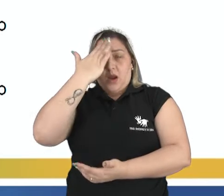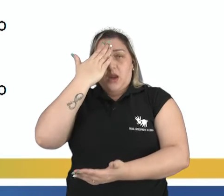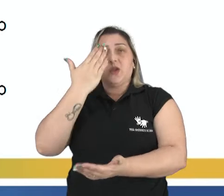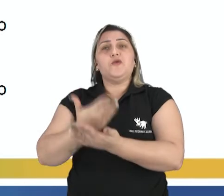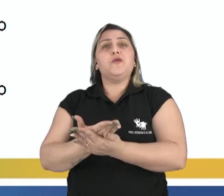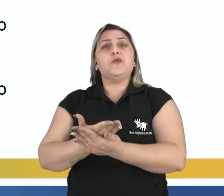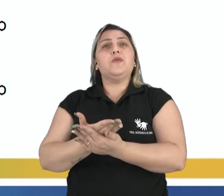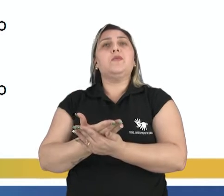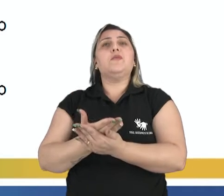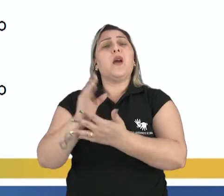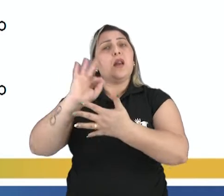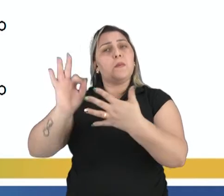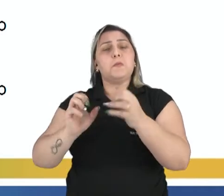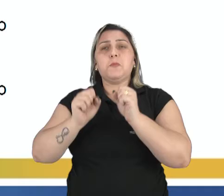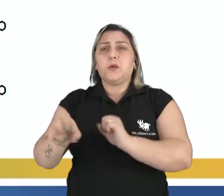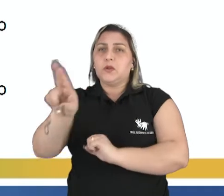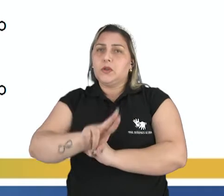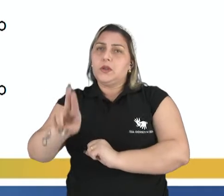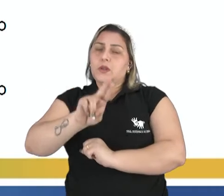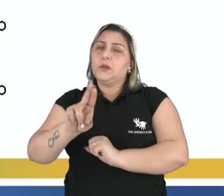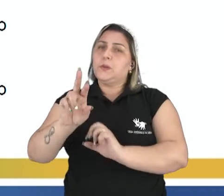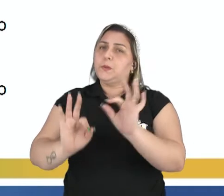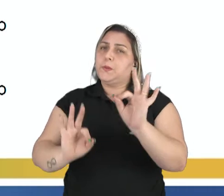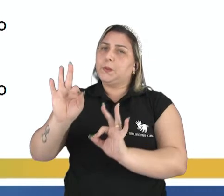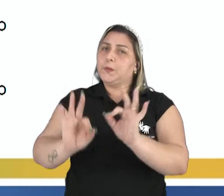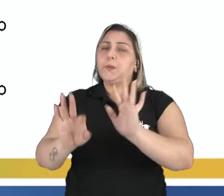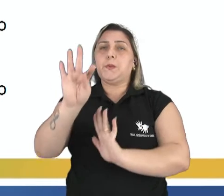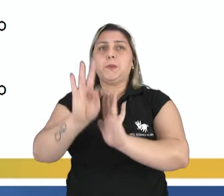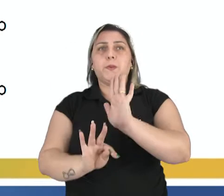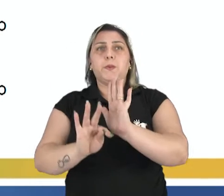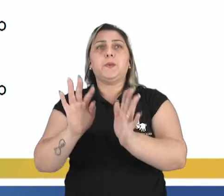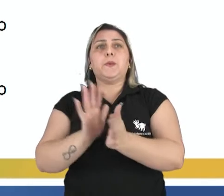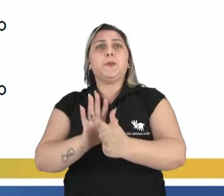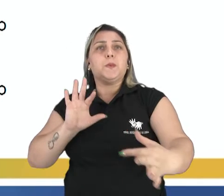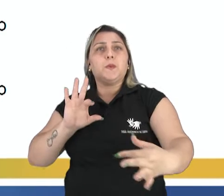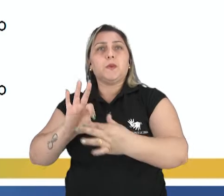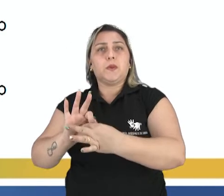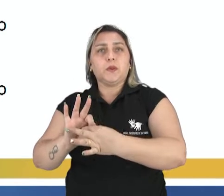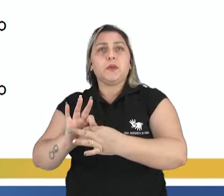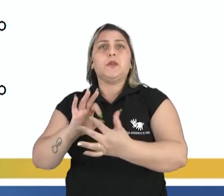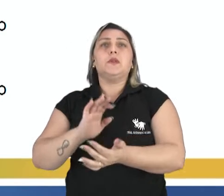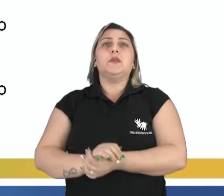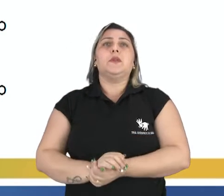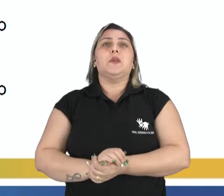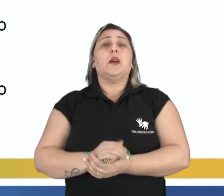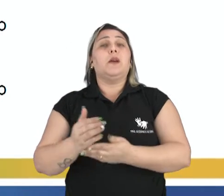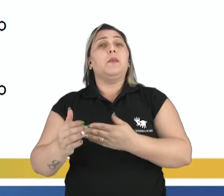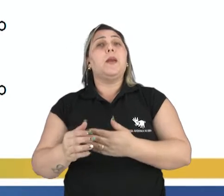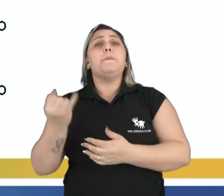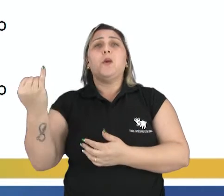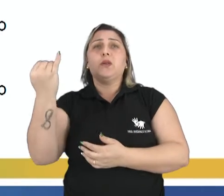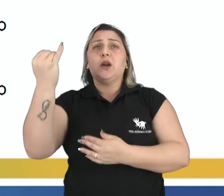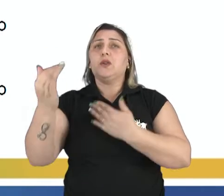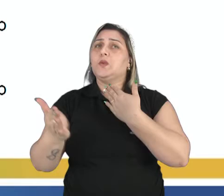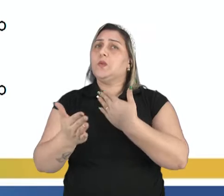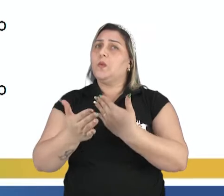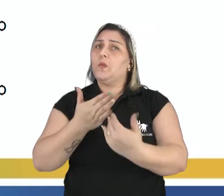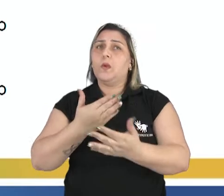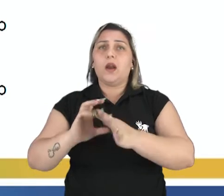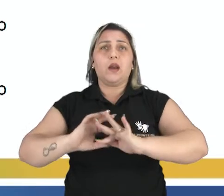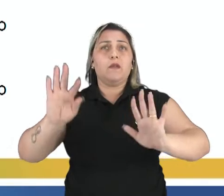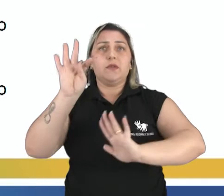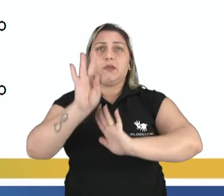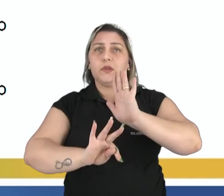São elementos que ele pode utilizar na hora de construir, tá? Os conectores são essenciais em qualquer texto, tá?